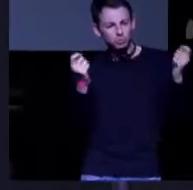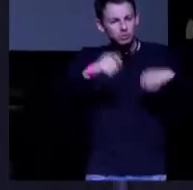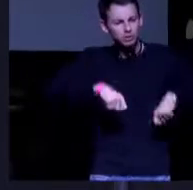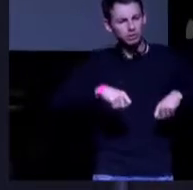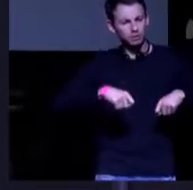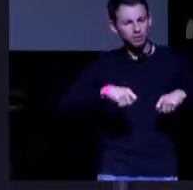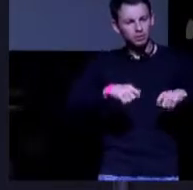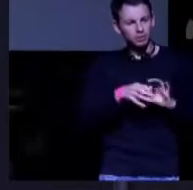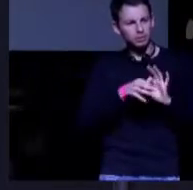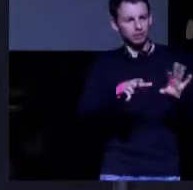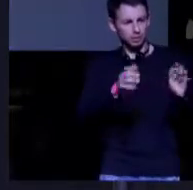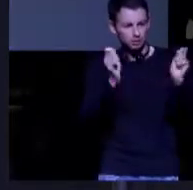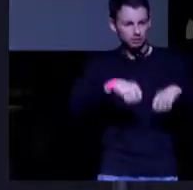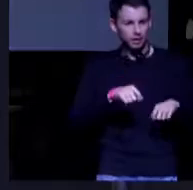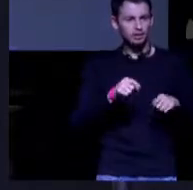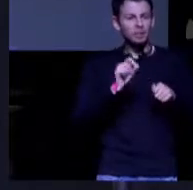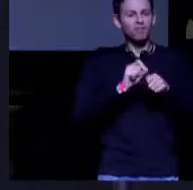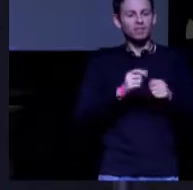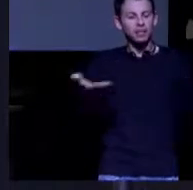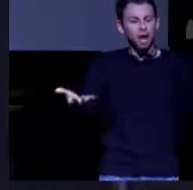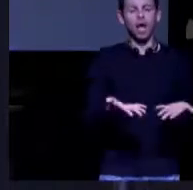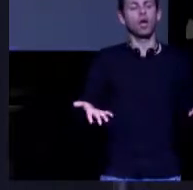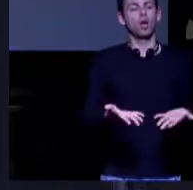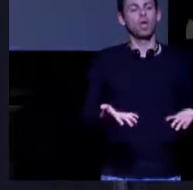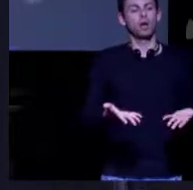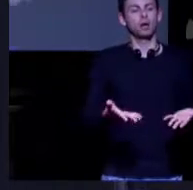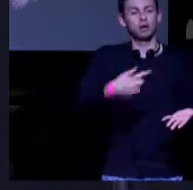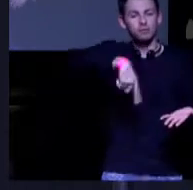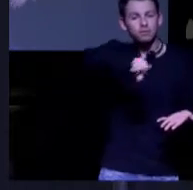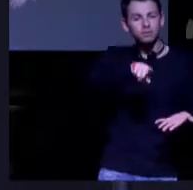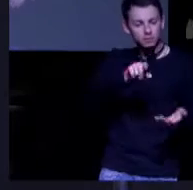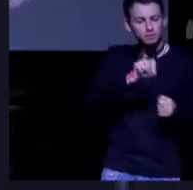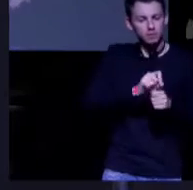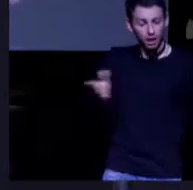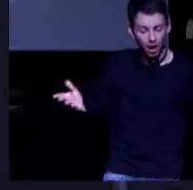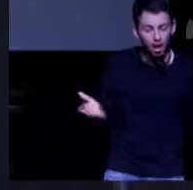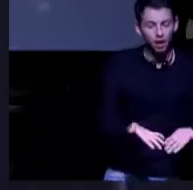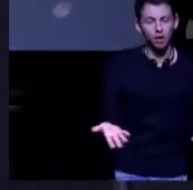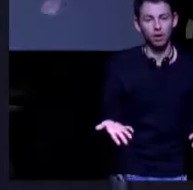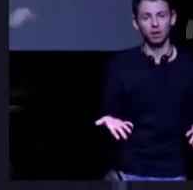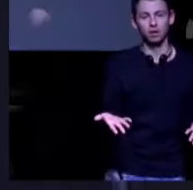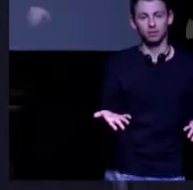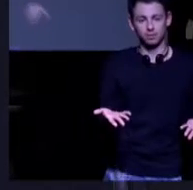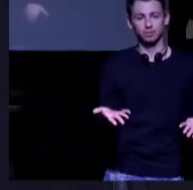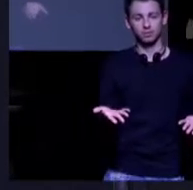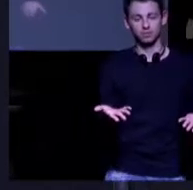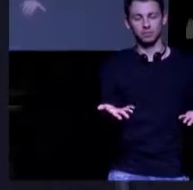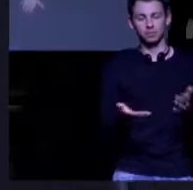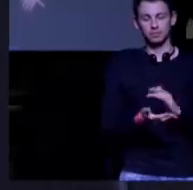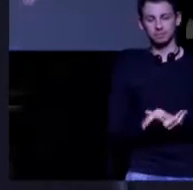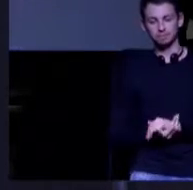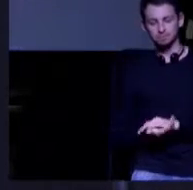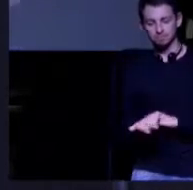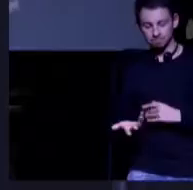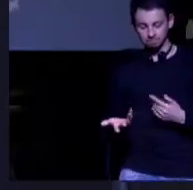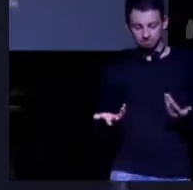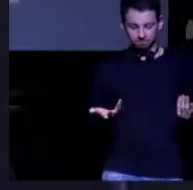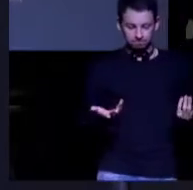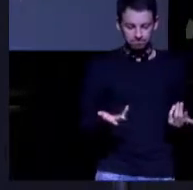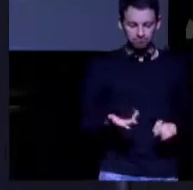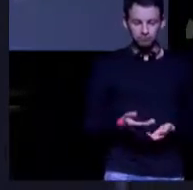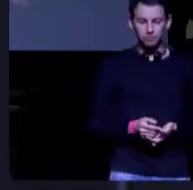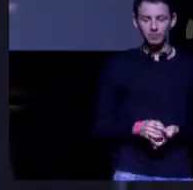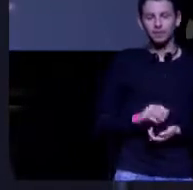fazer agora já nas suas mãos então não não